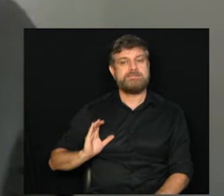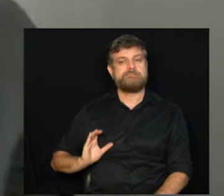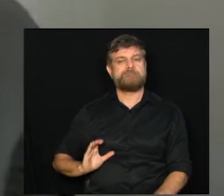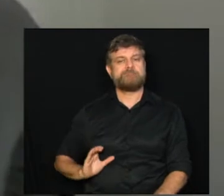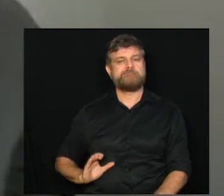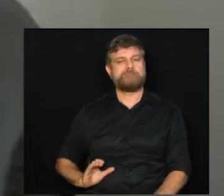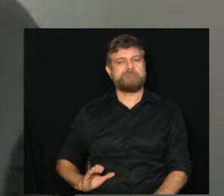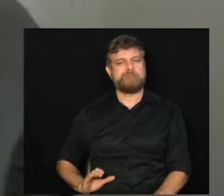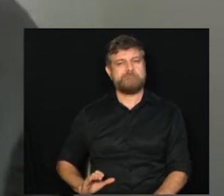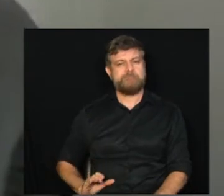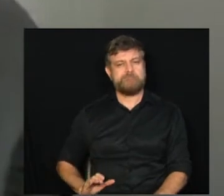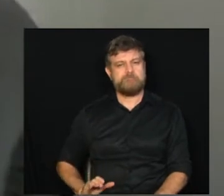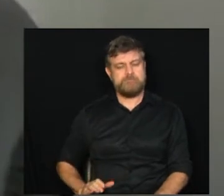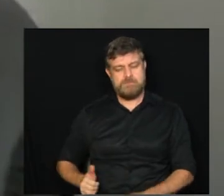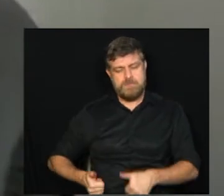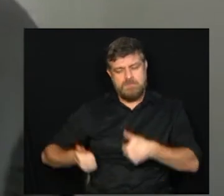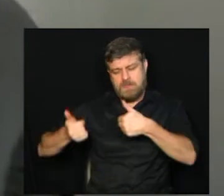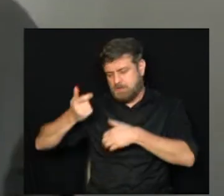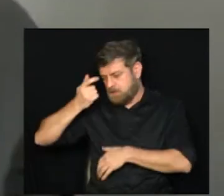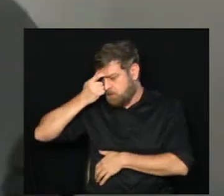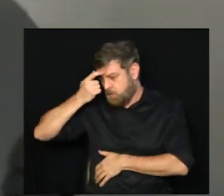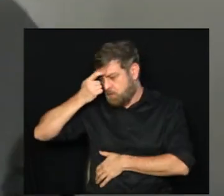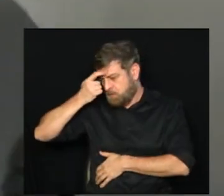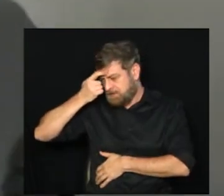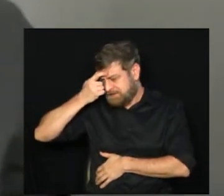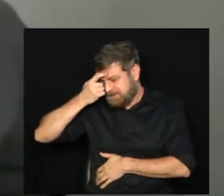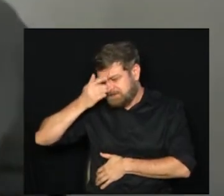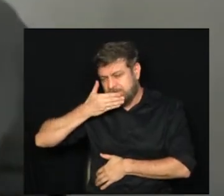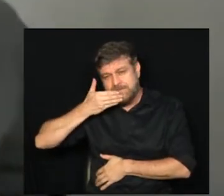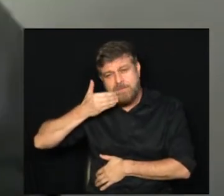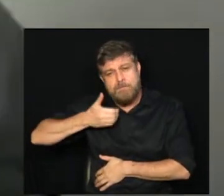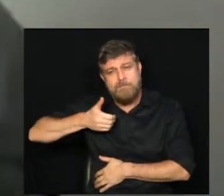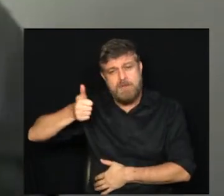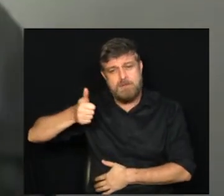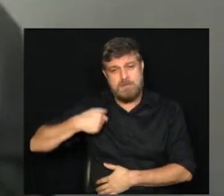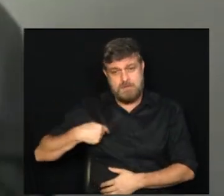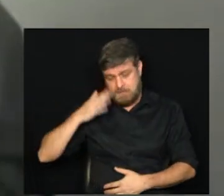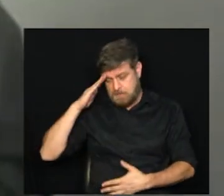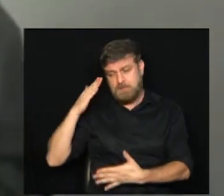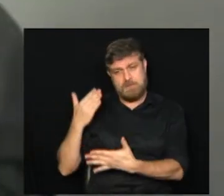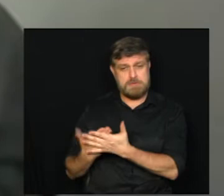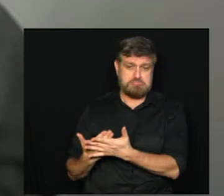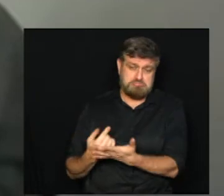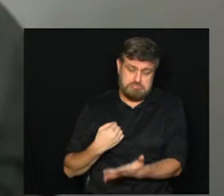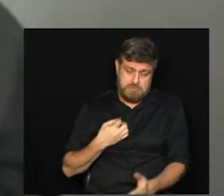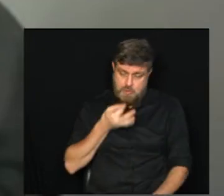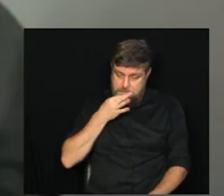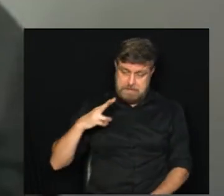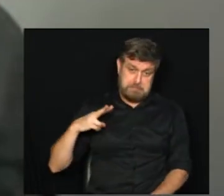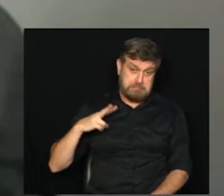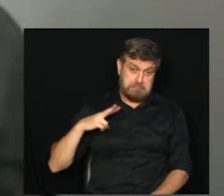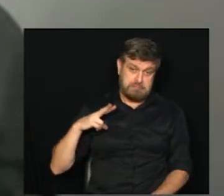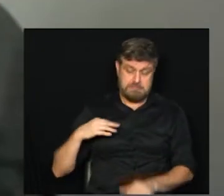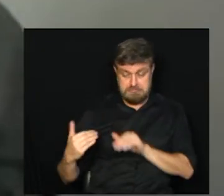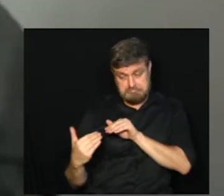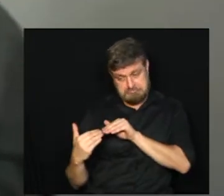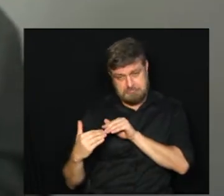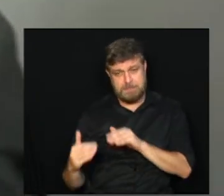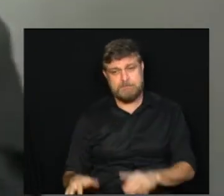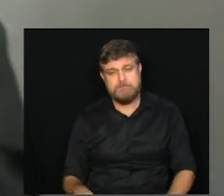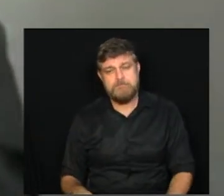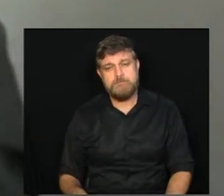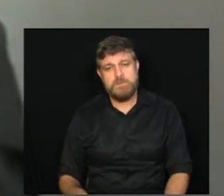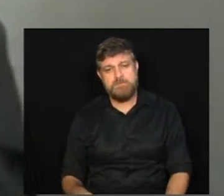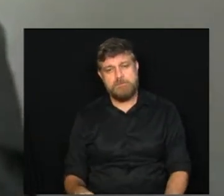mais consciente e muito melhor. Eu acredito muito nisso, né? E